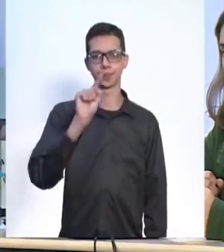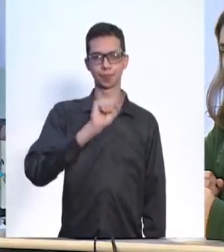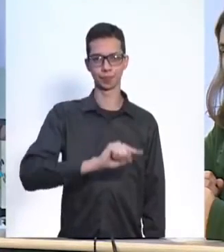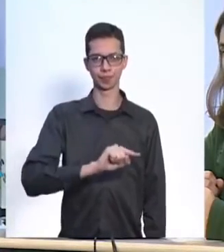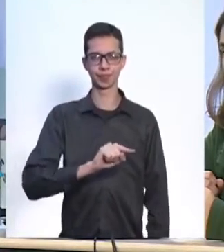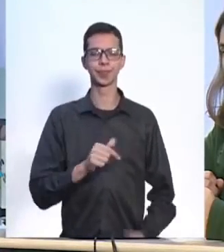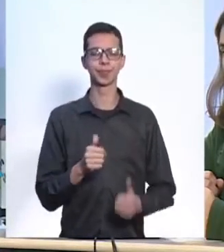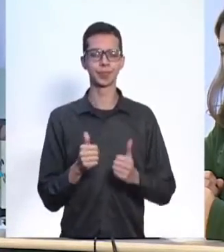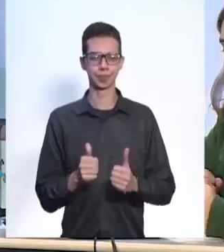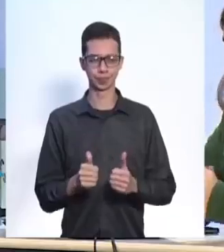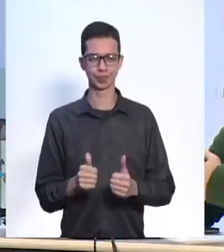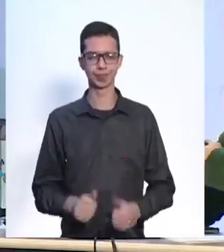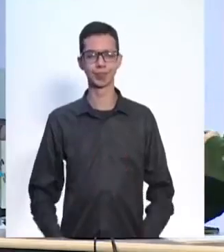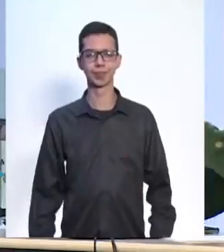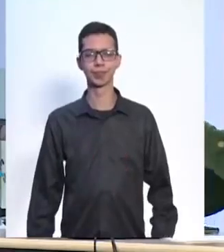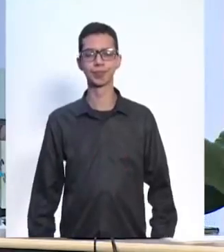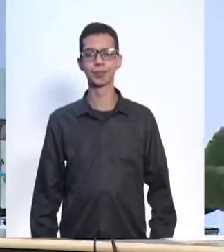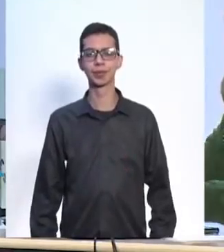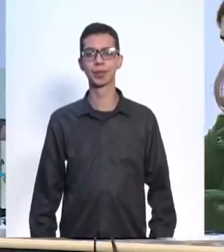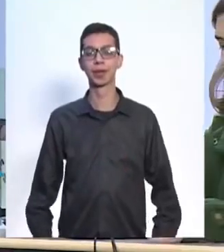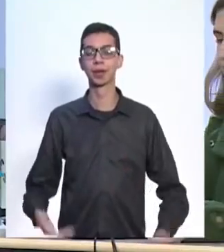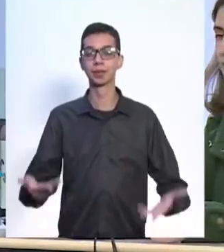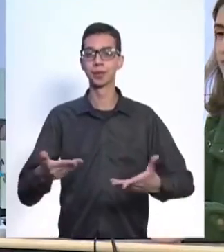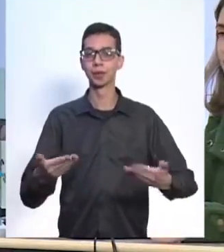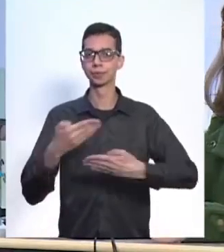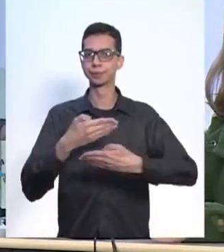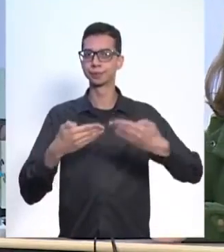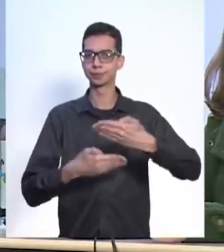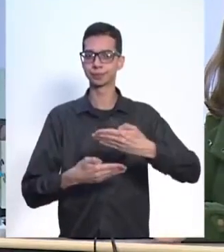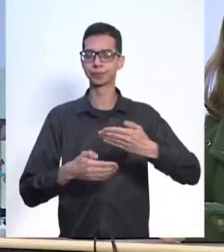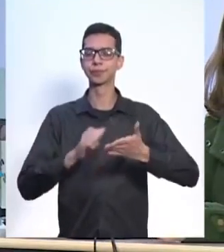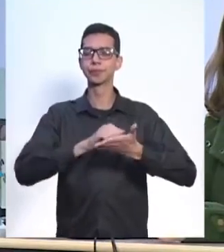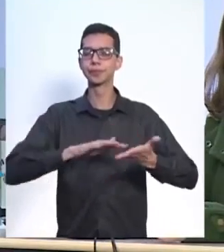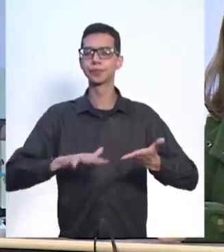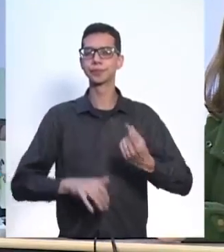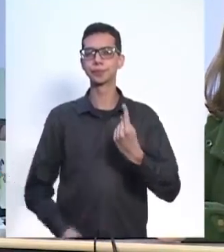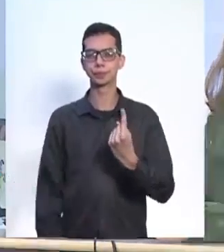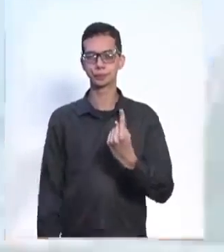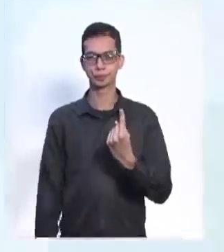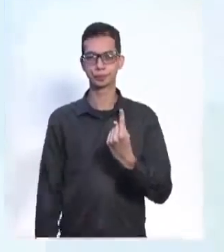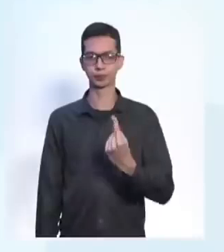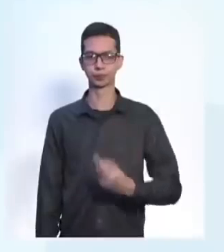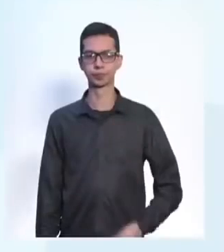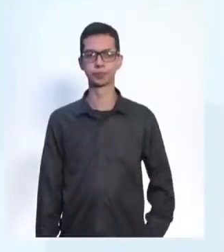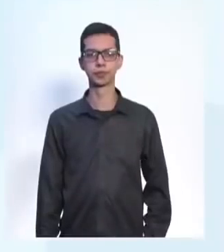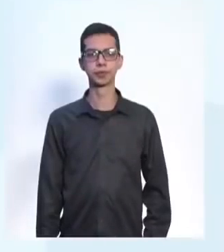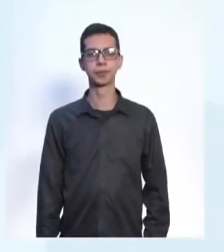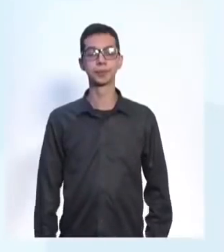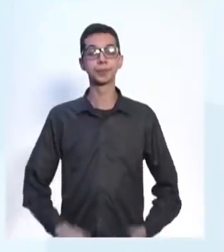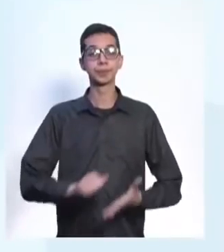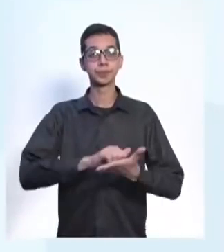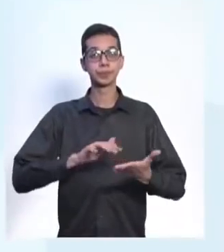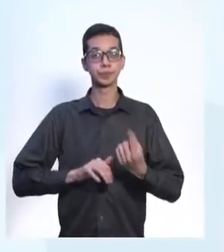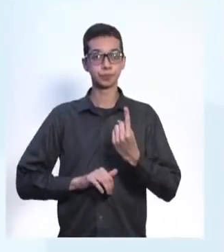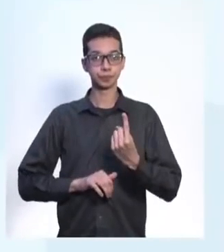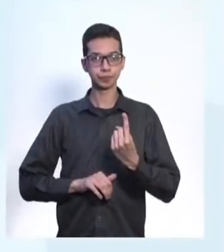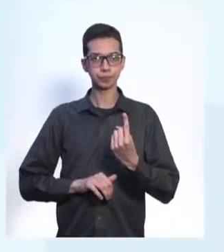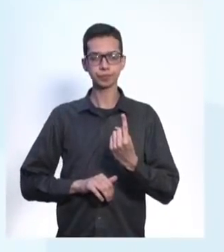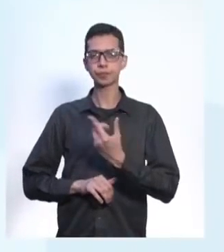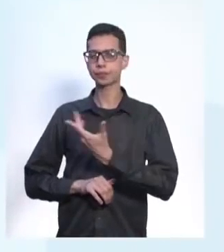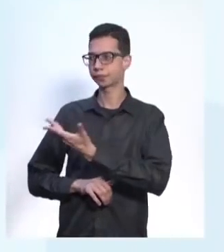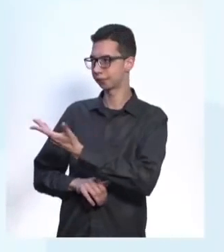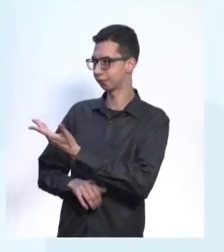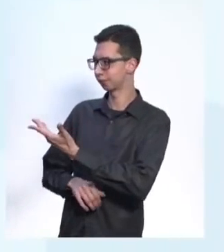Muito bem. Então, vamos lá. Próximo slide. Atividade 1. Essa atividade 1 está no caderno do